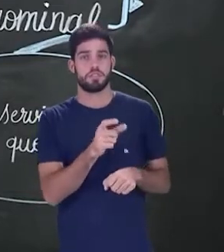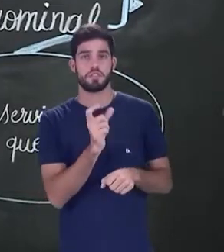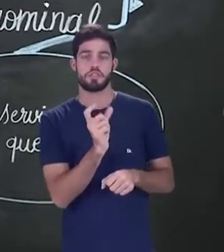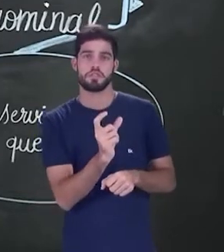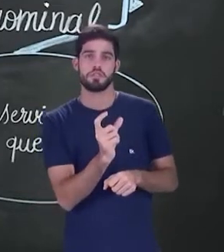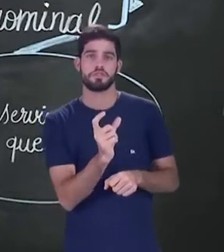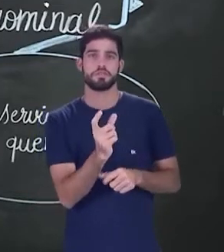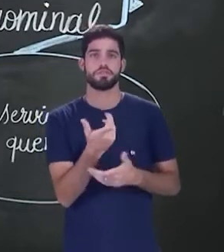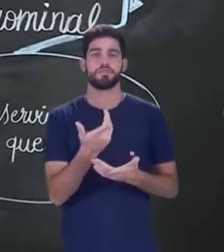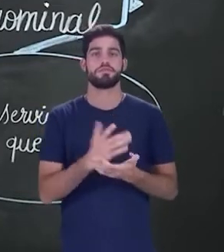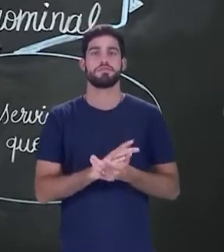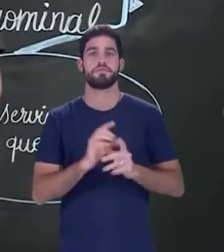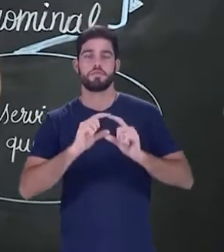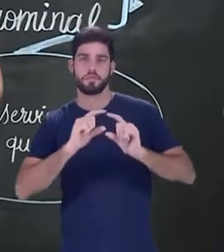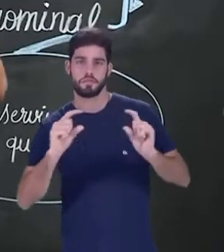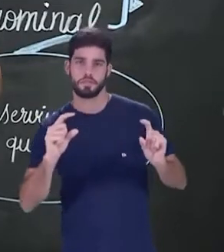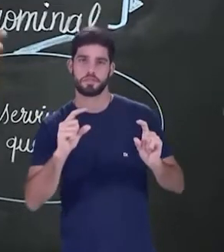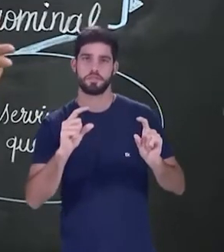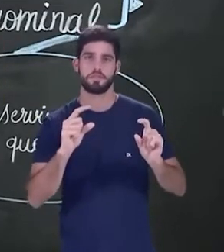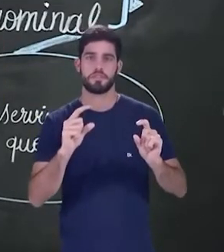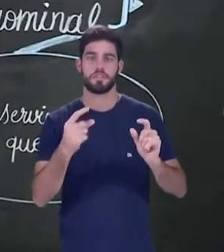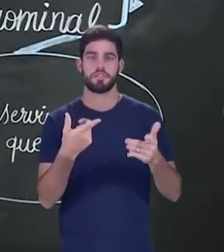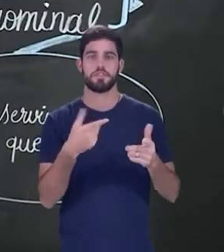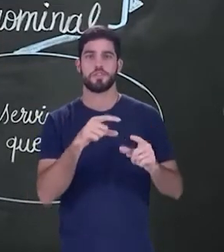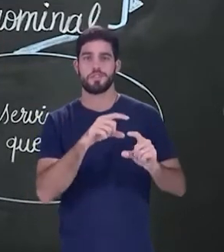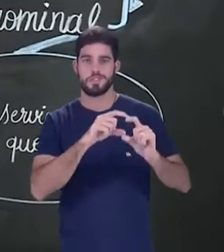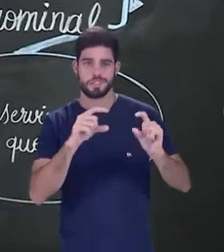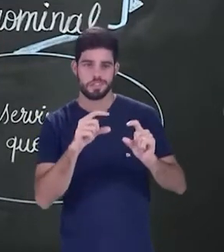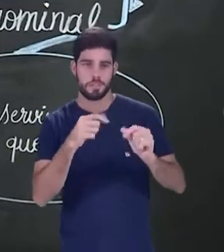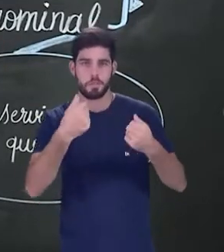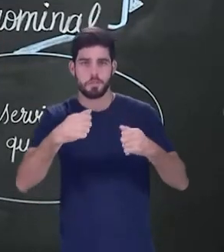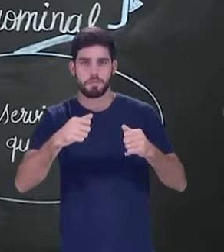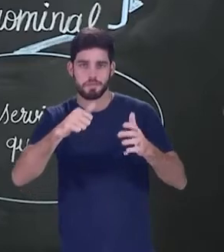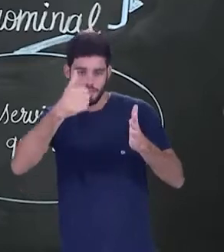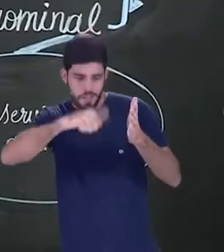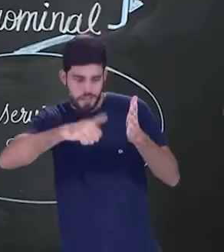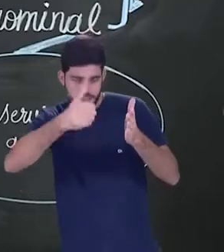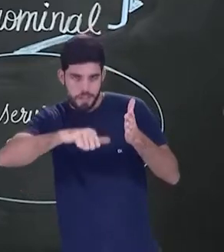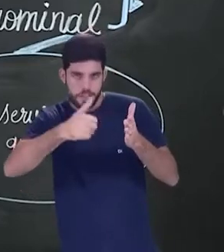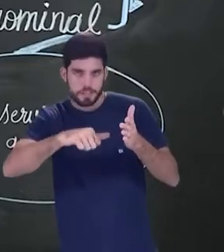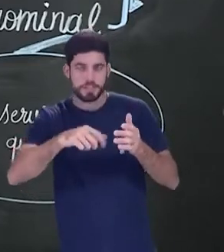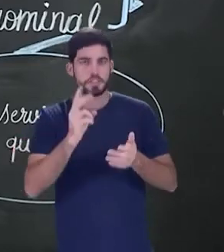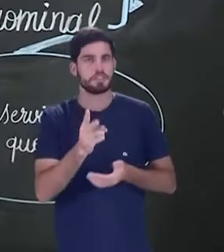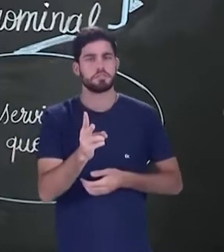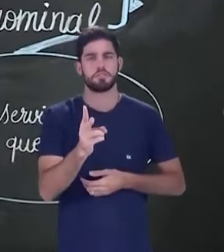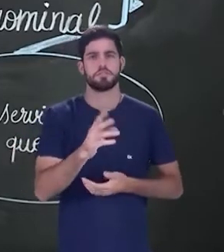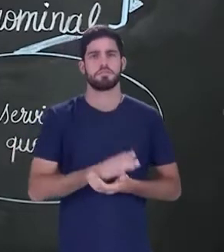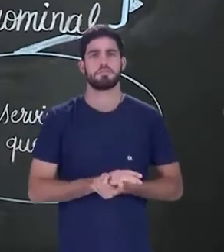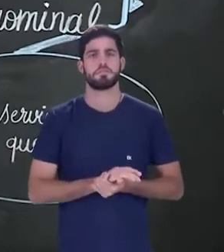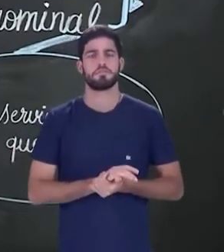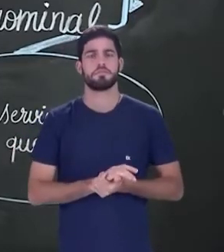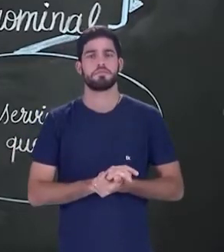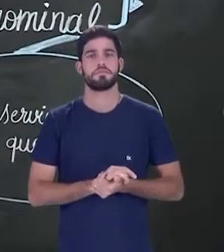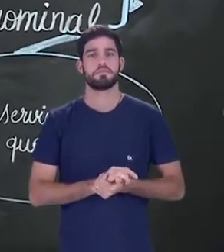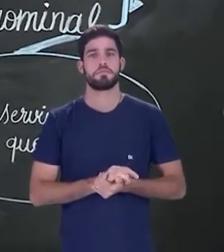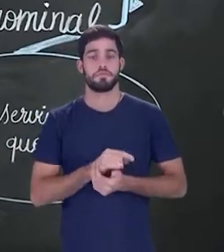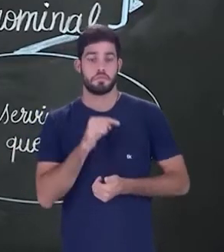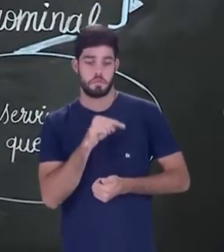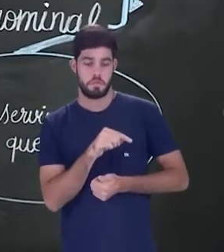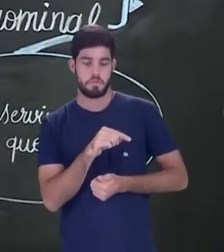uma oração. E uma oração, para ser analisada, ela precisa de uma construção que gira em torno desse elemento.